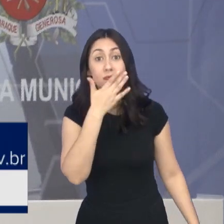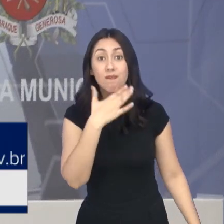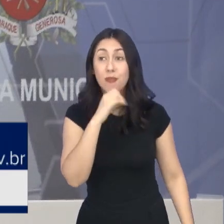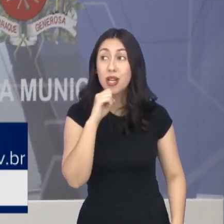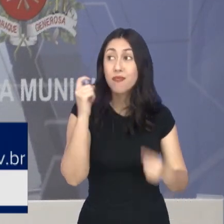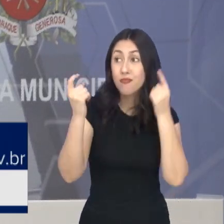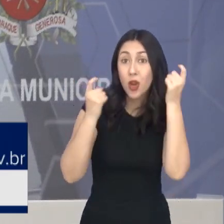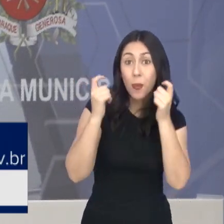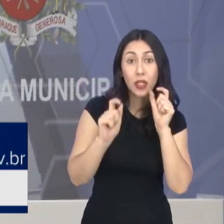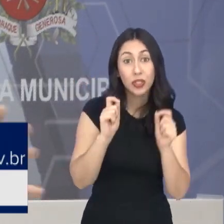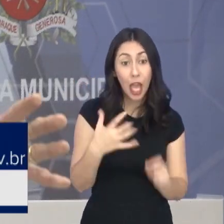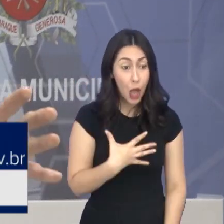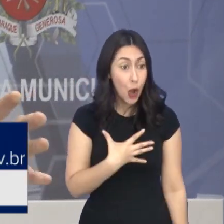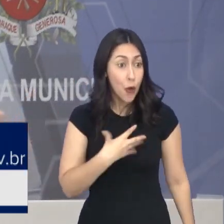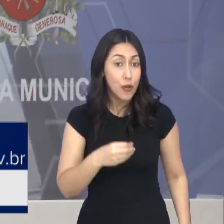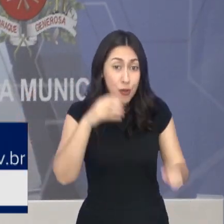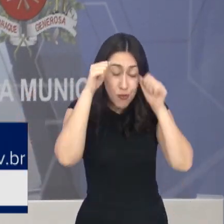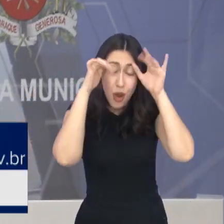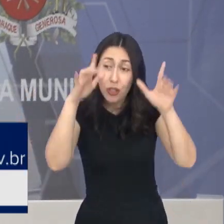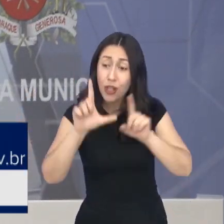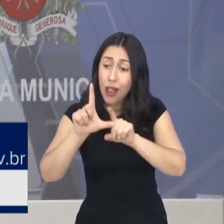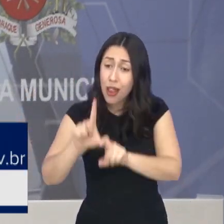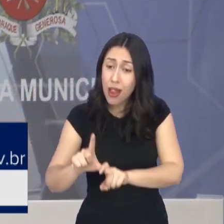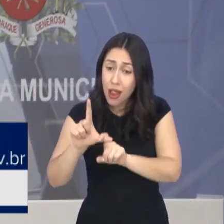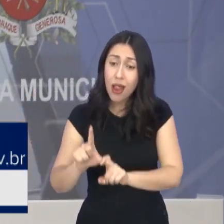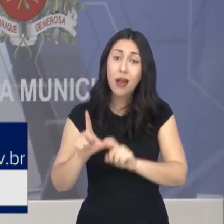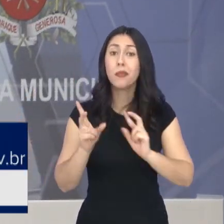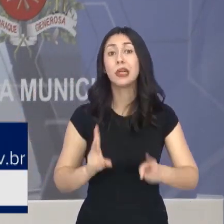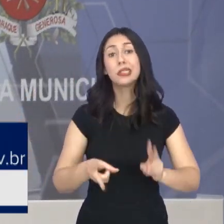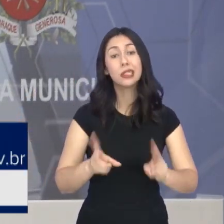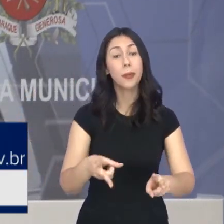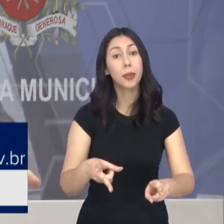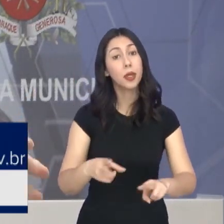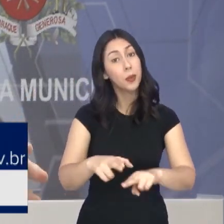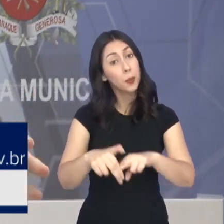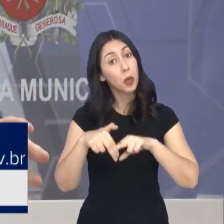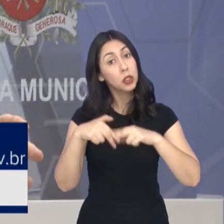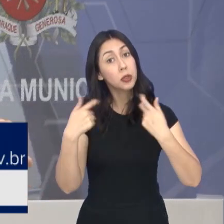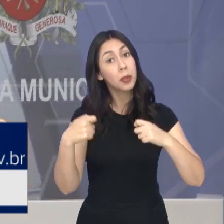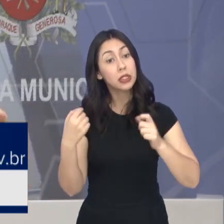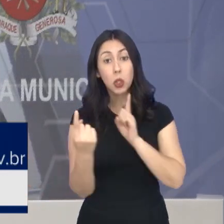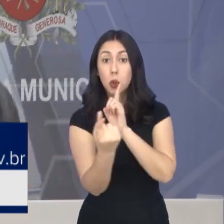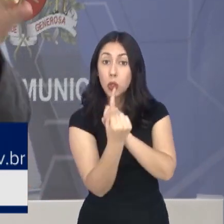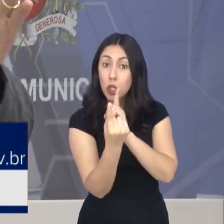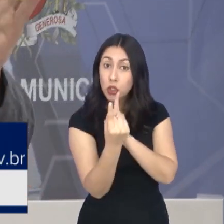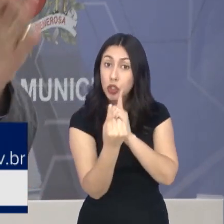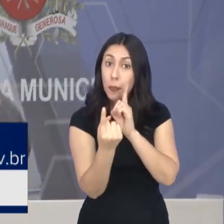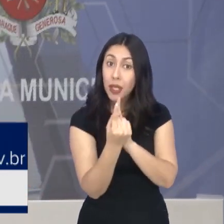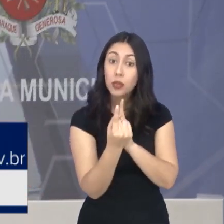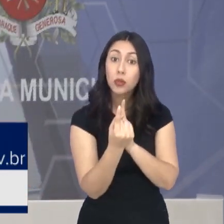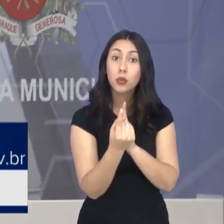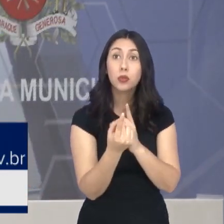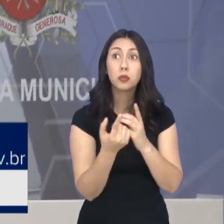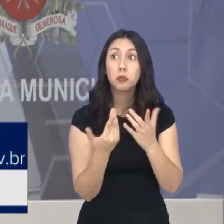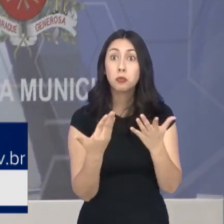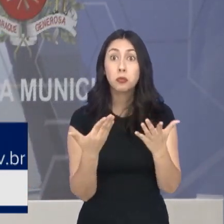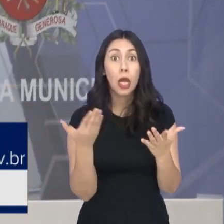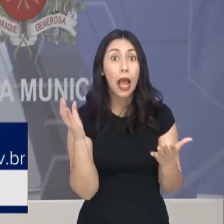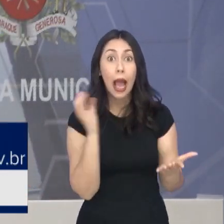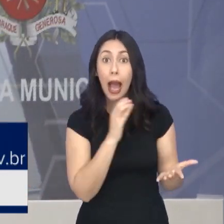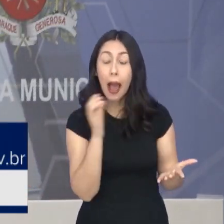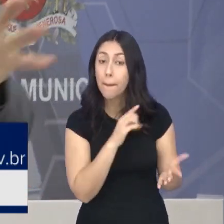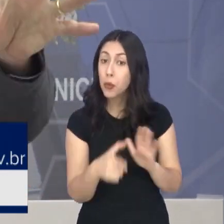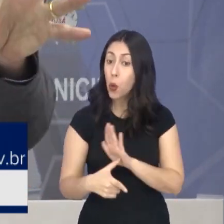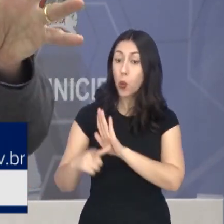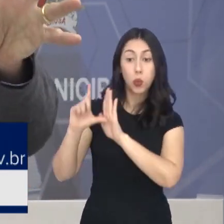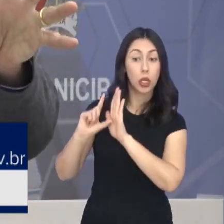filhos autistas, é que seu filho se torne independente. Para isso, ele tem que ter um atendimento o quanto mais cedo,